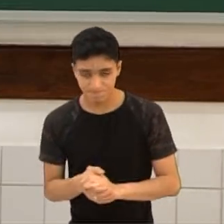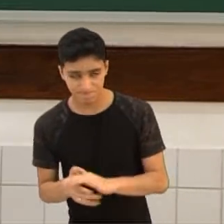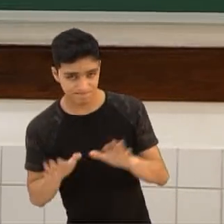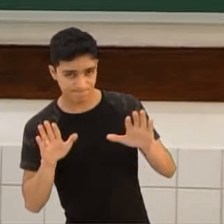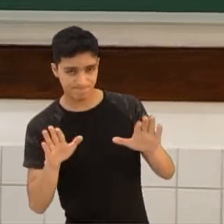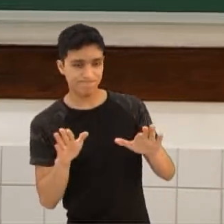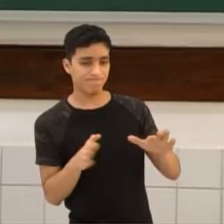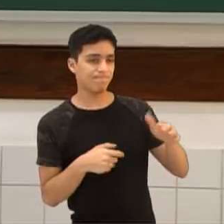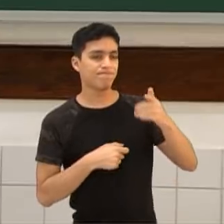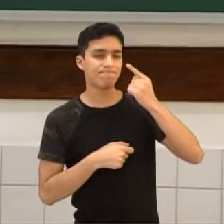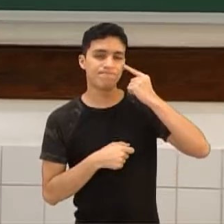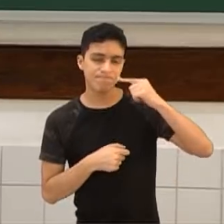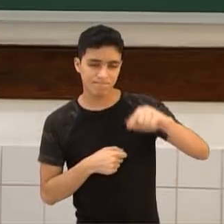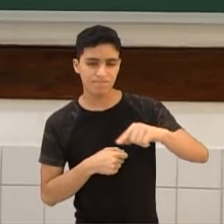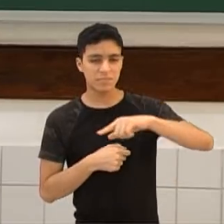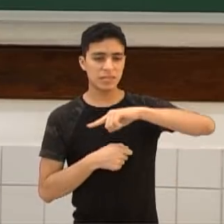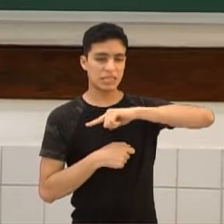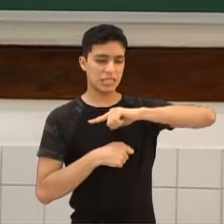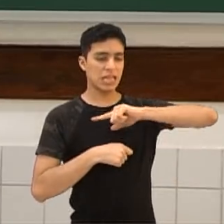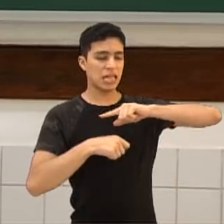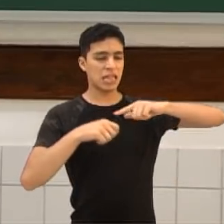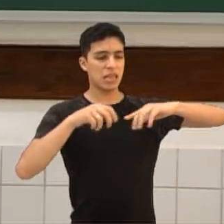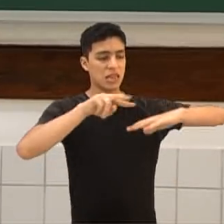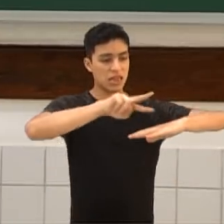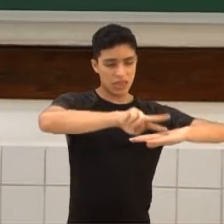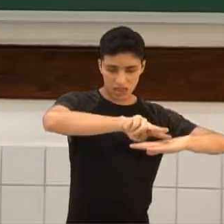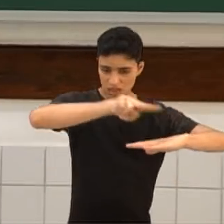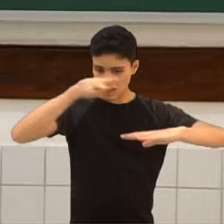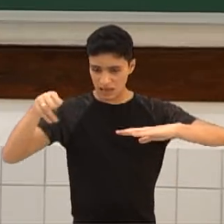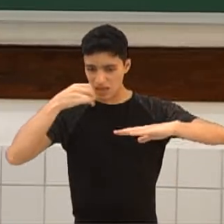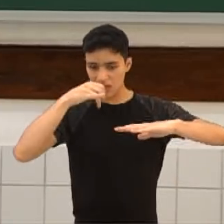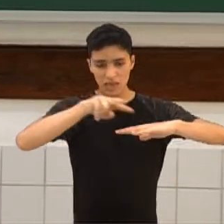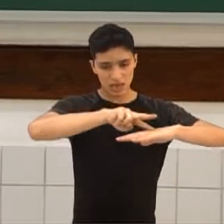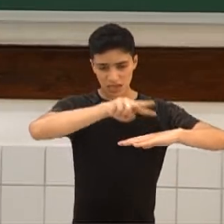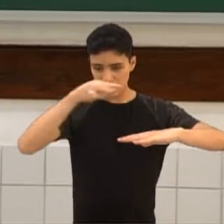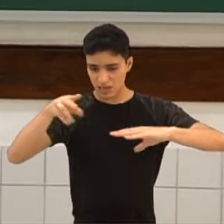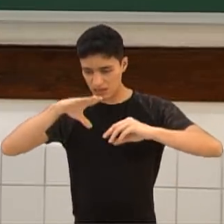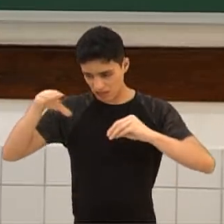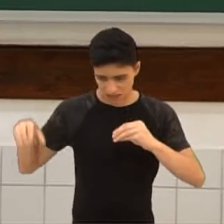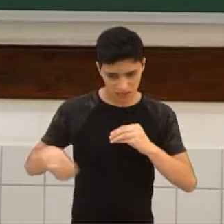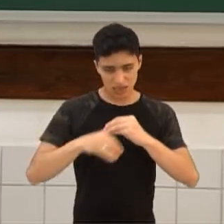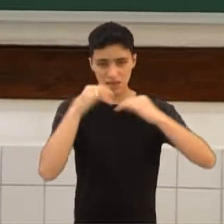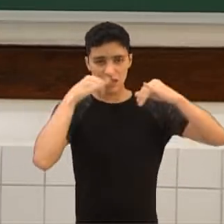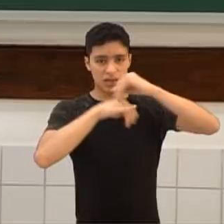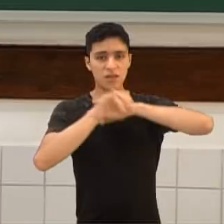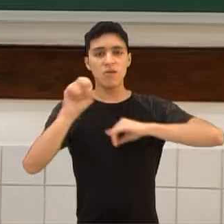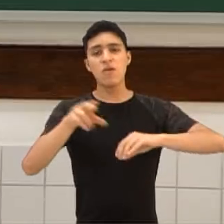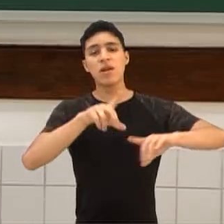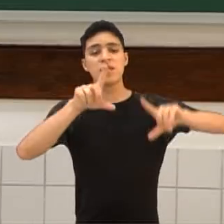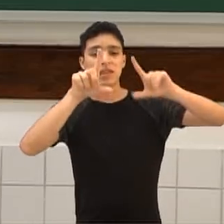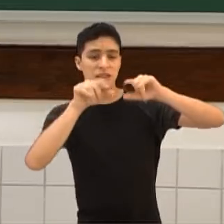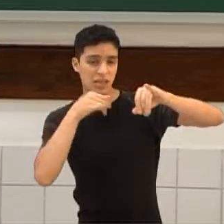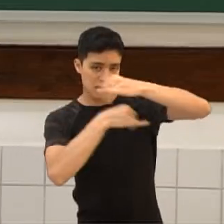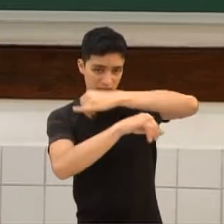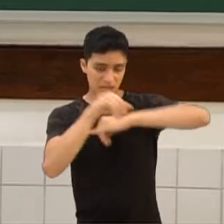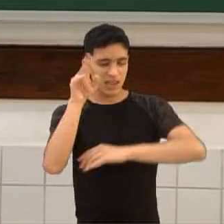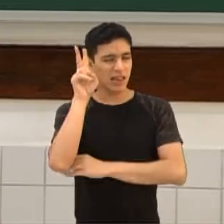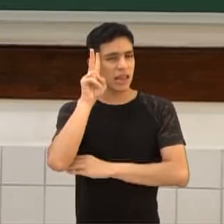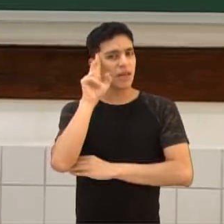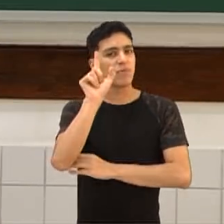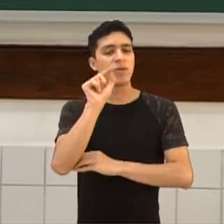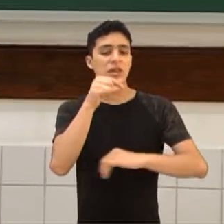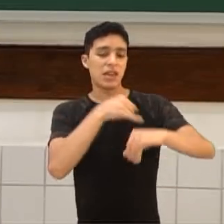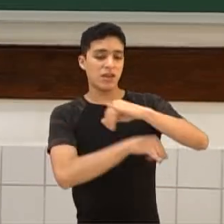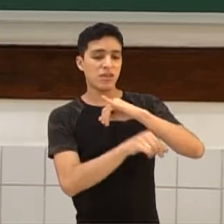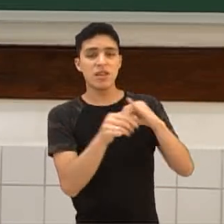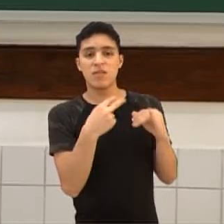eu faço a transferência de energia, ou seja, eu estou acrescentando energia ou reduzindo energia, lembrando que energia ela não é